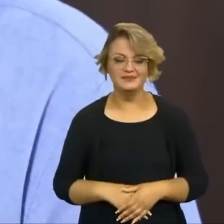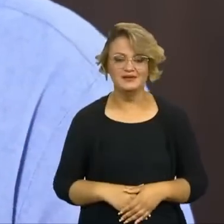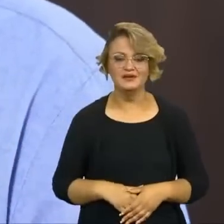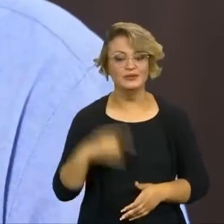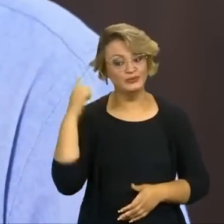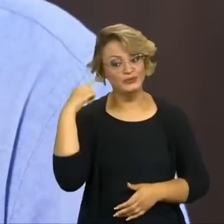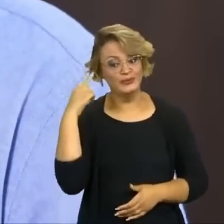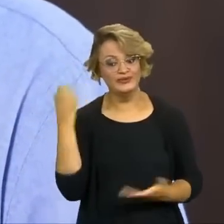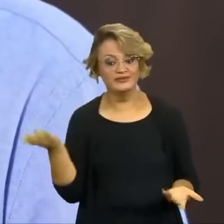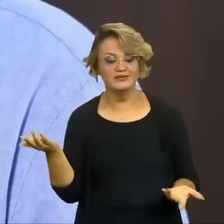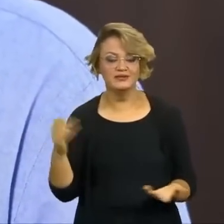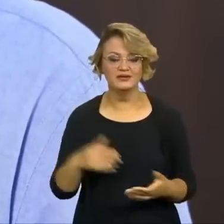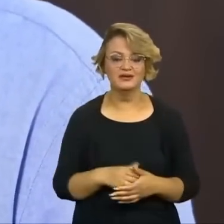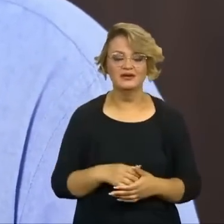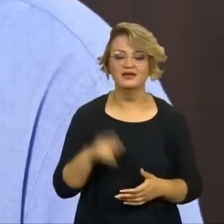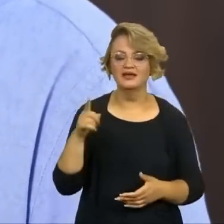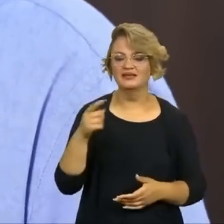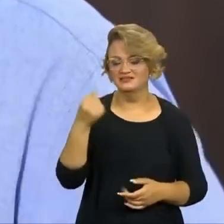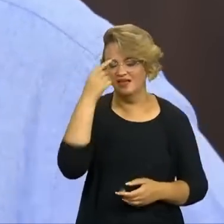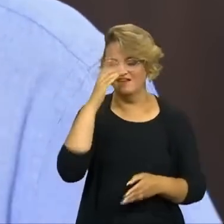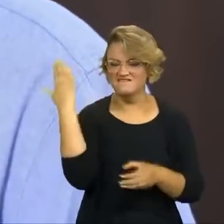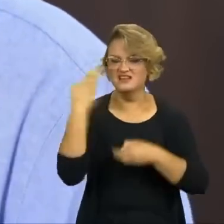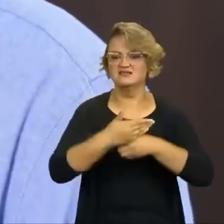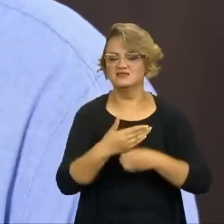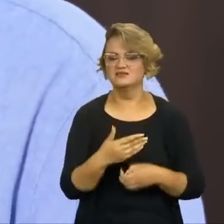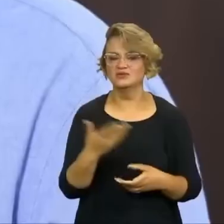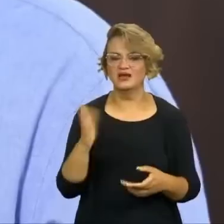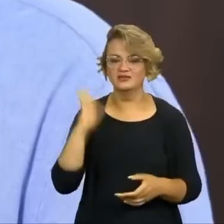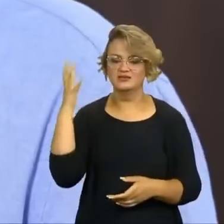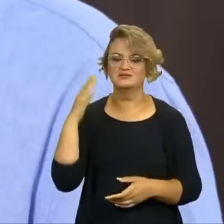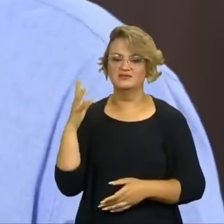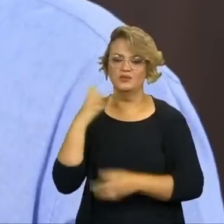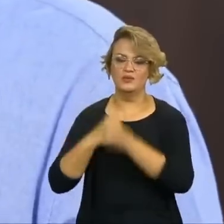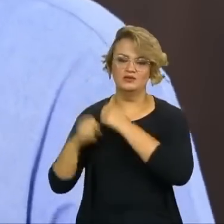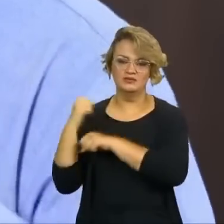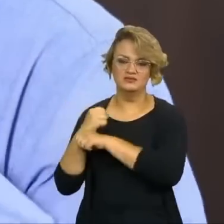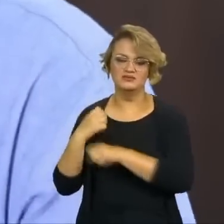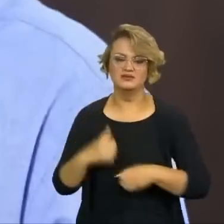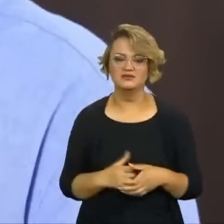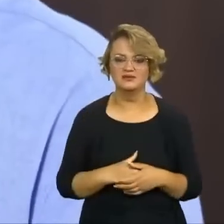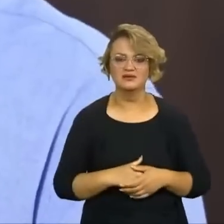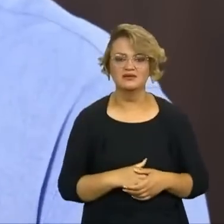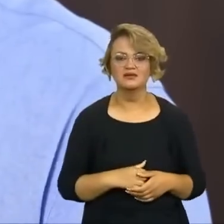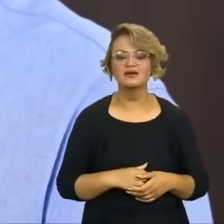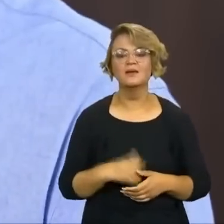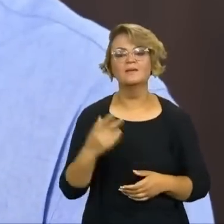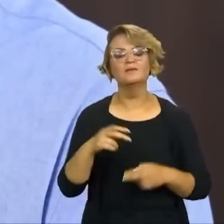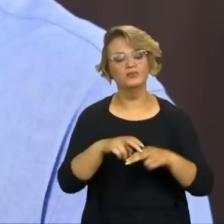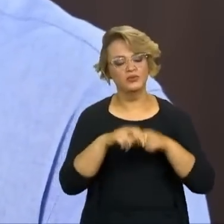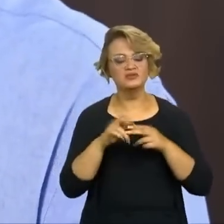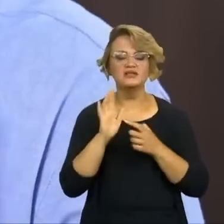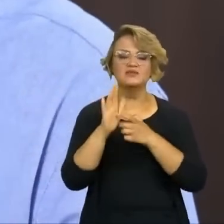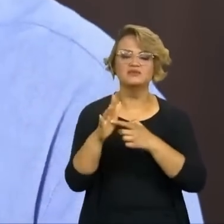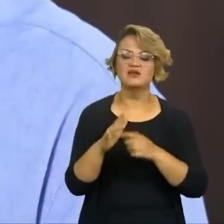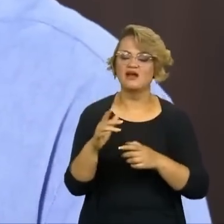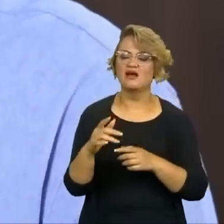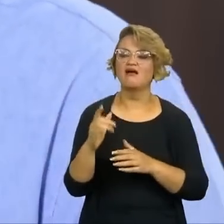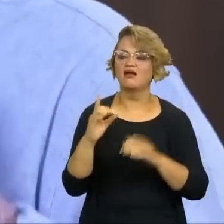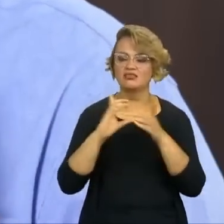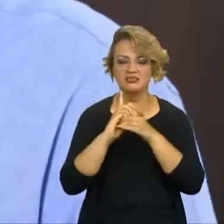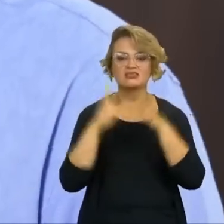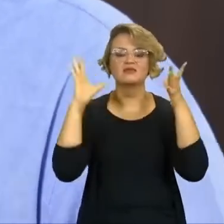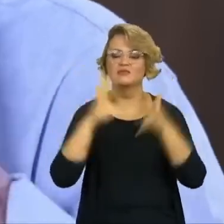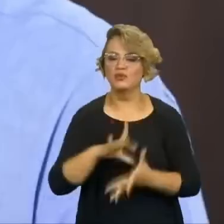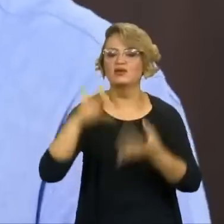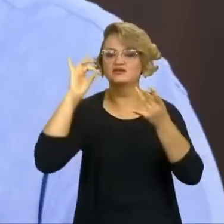foi o fascismo nesse país. Então, é importante dizer isso porque é preciso recuperar a democracia. A democracia é